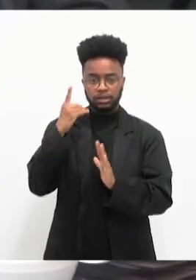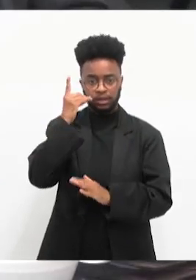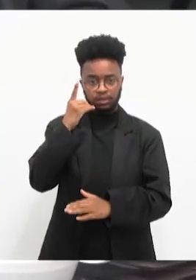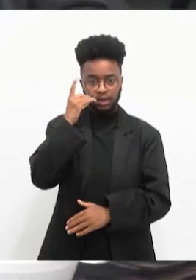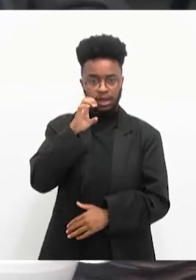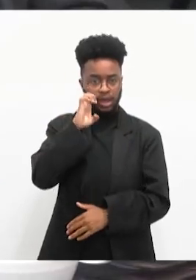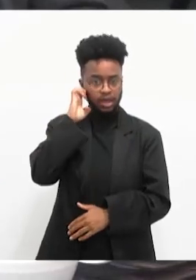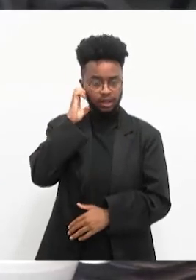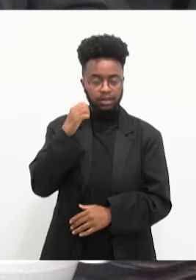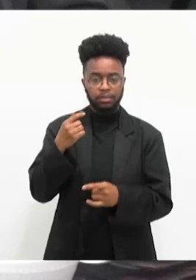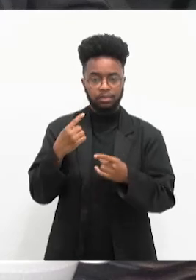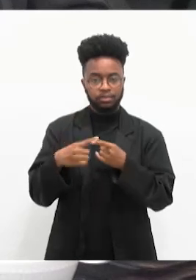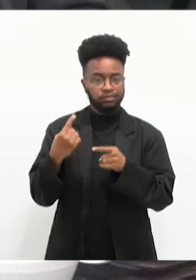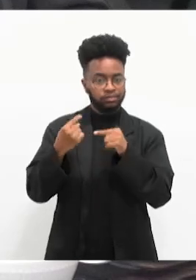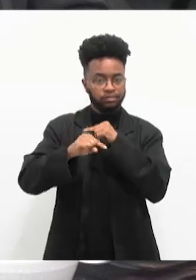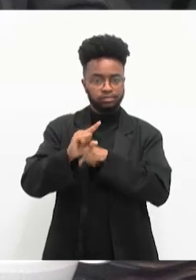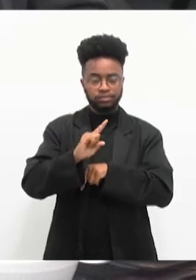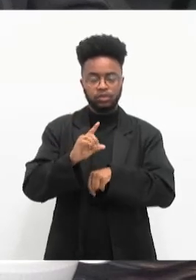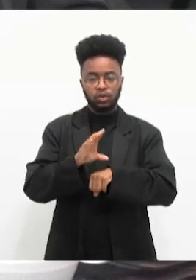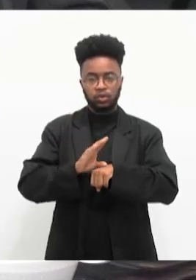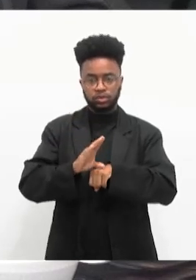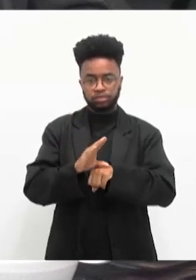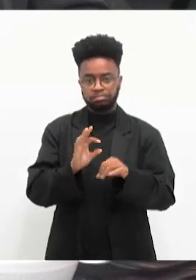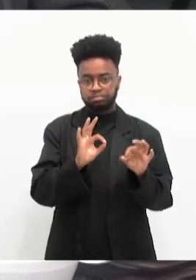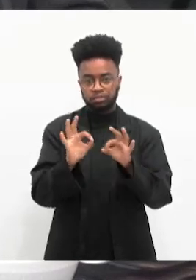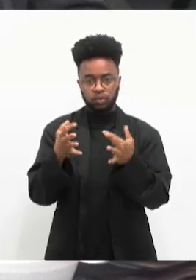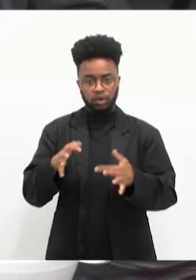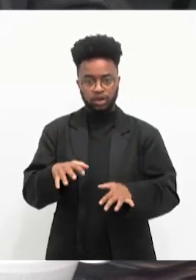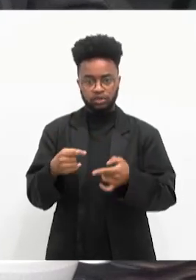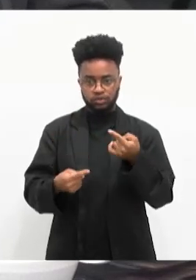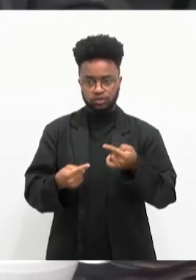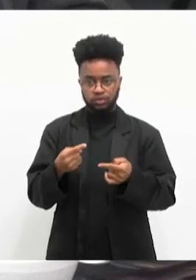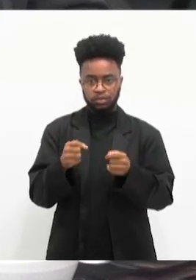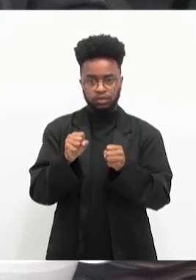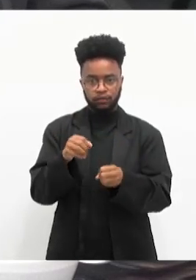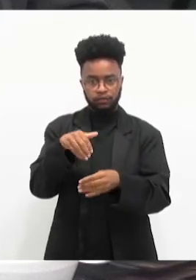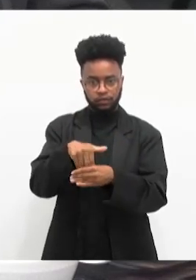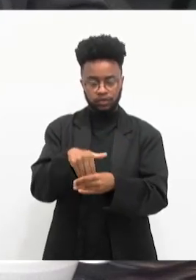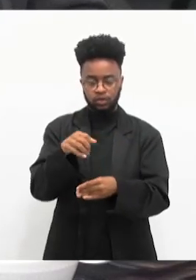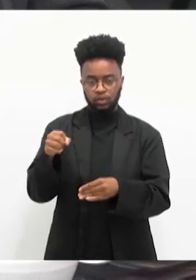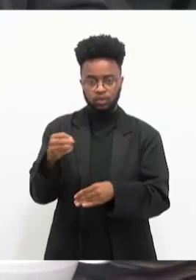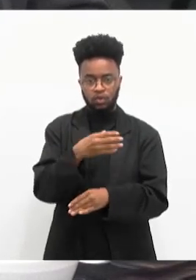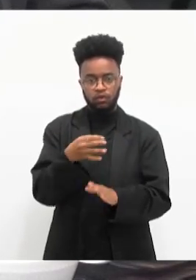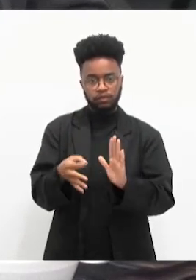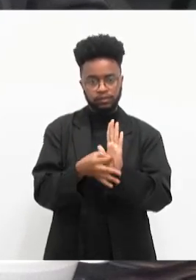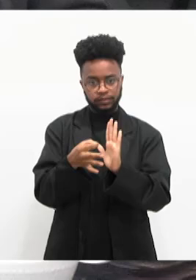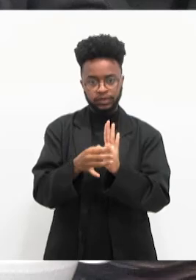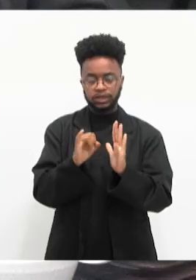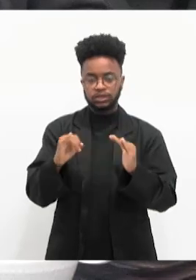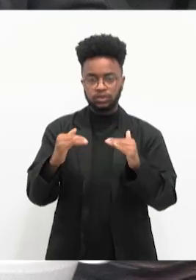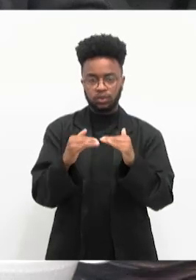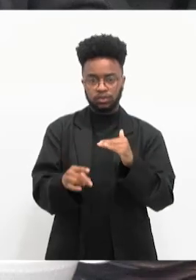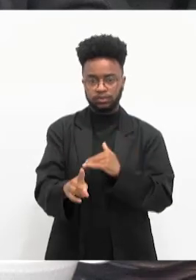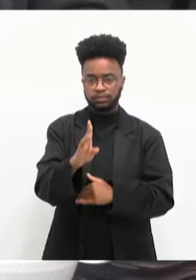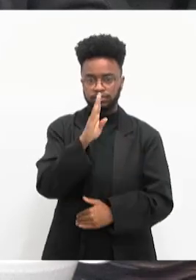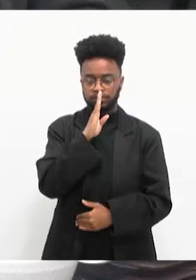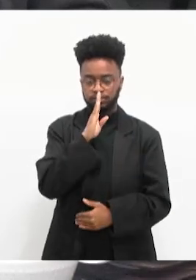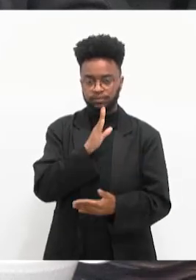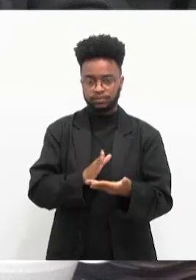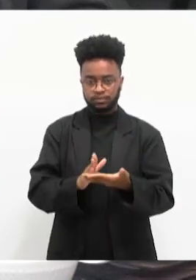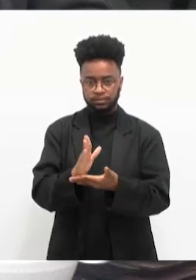pela inconstitucionalidade, não havendo mais quem queira discutir, em votação o novo parecer, os senhores que aprovam permaneçam como